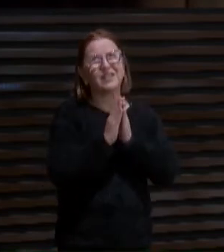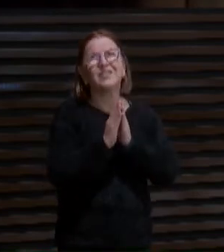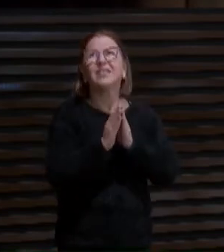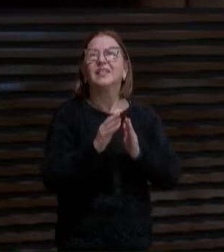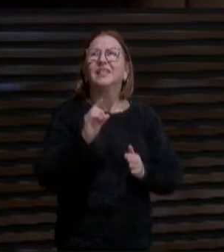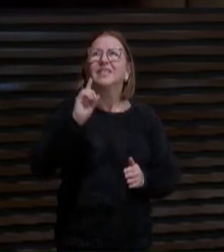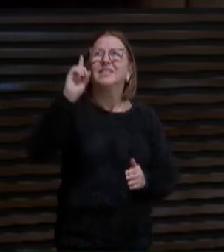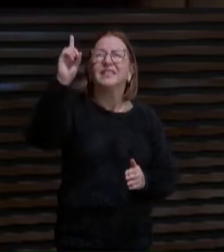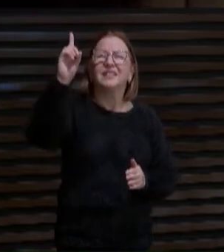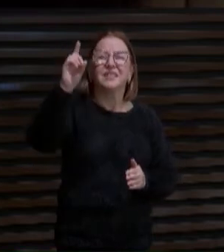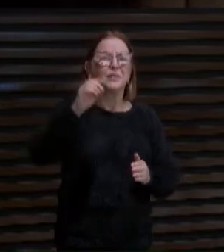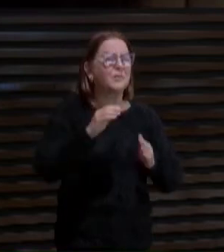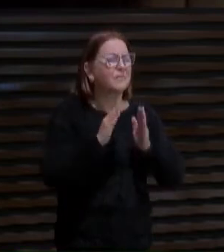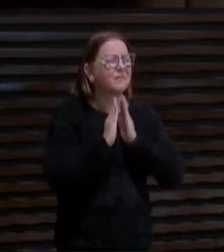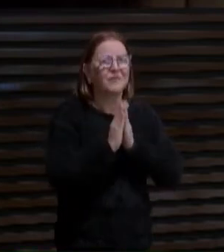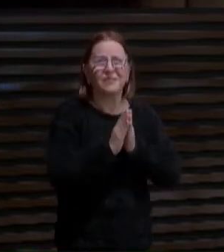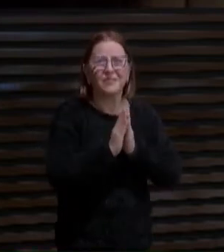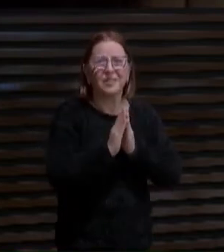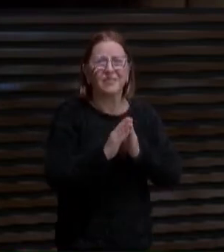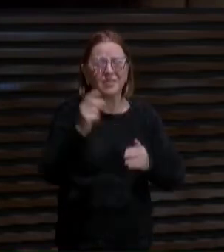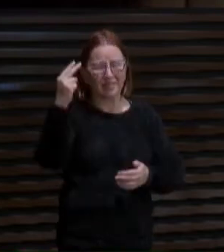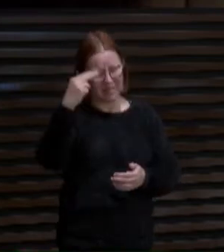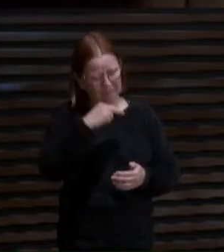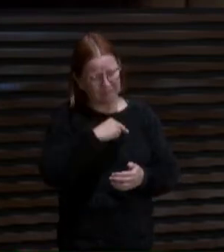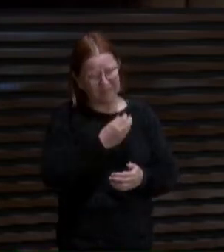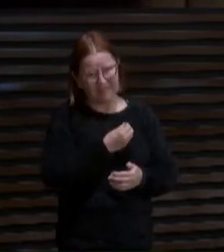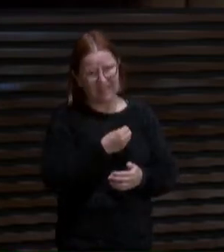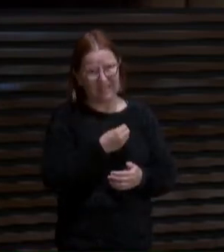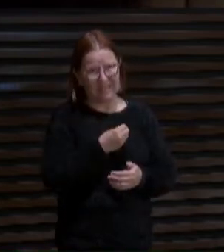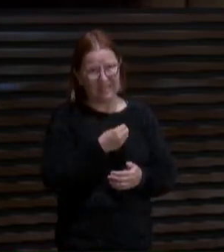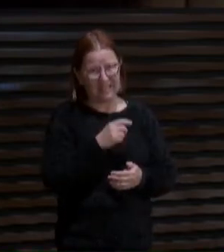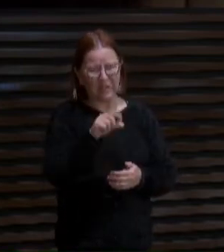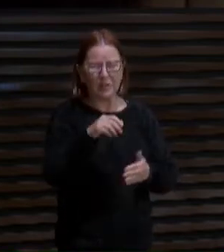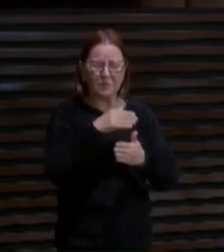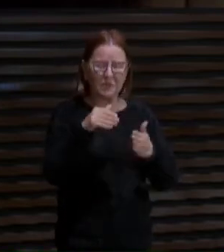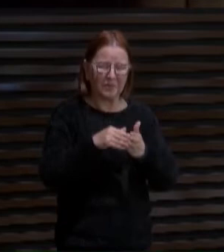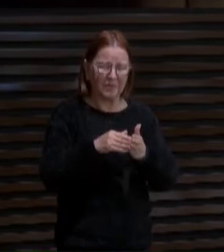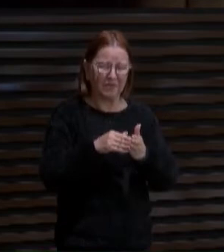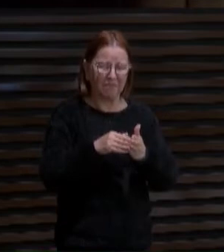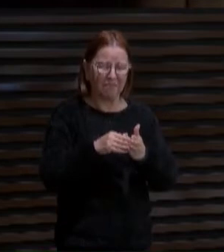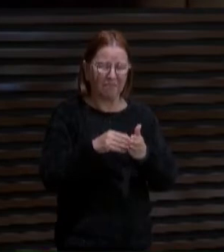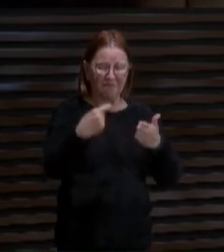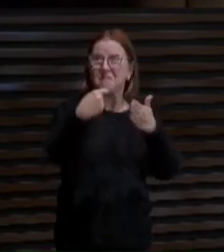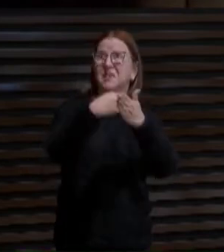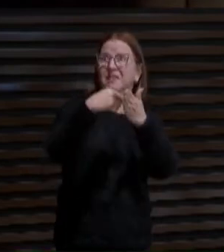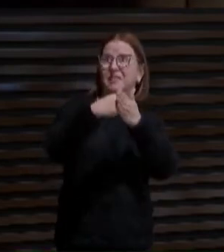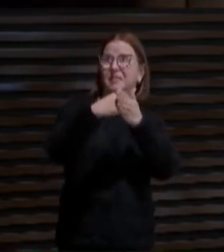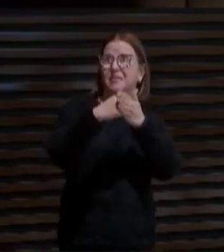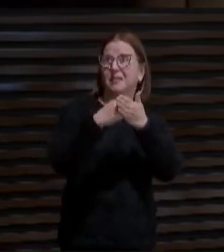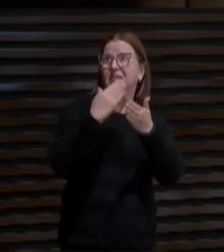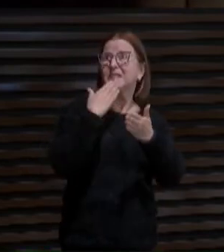descobre tudo a meu respeito interroga-me testa-me assim terás